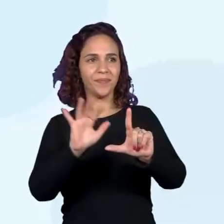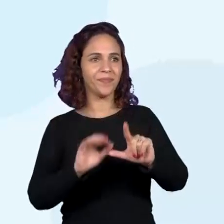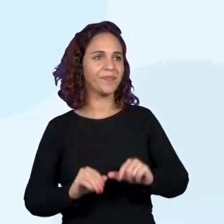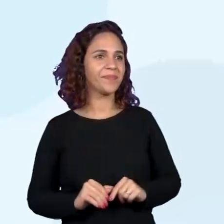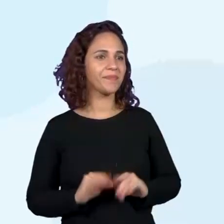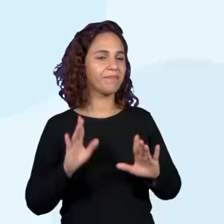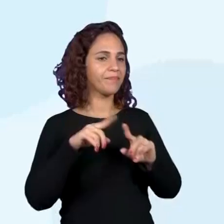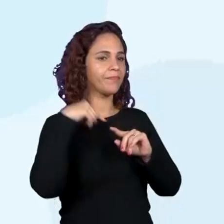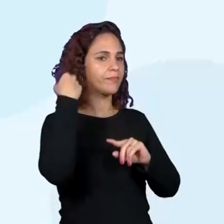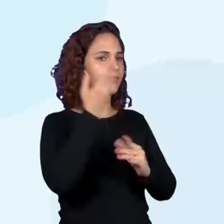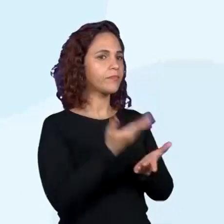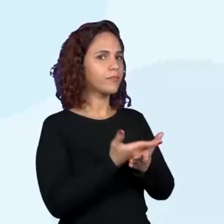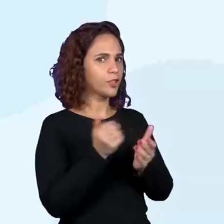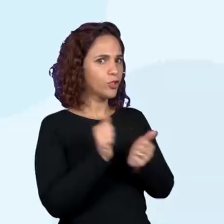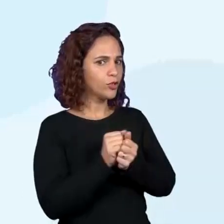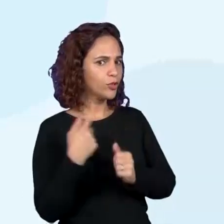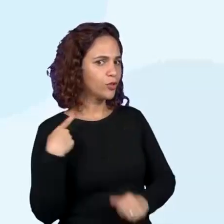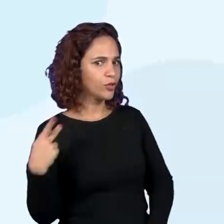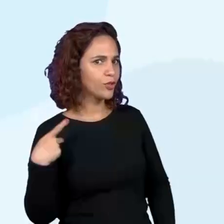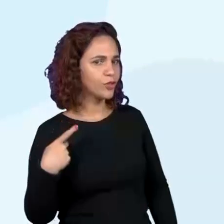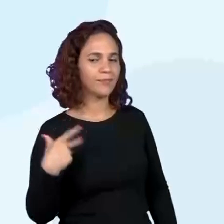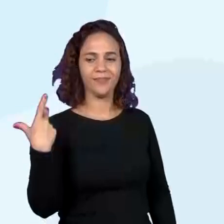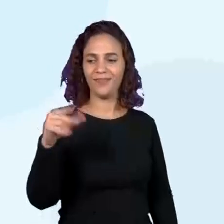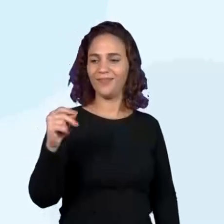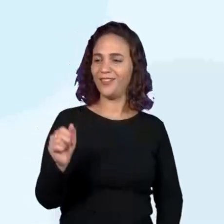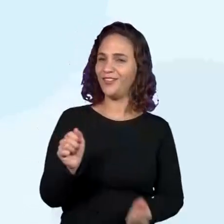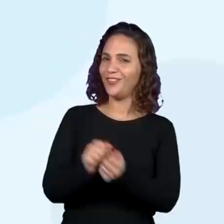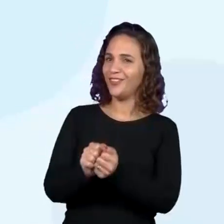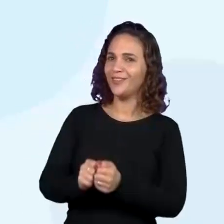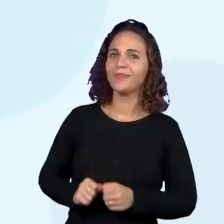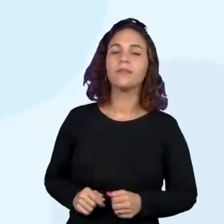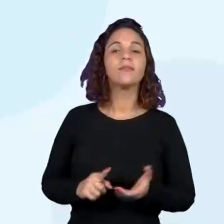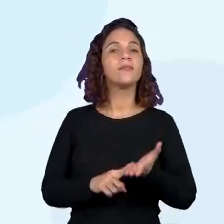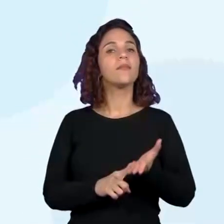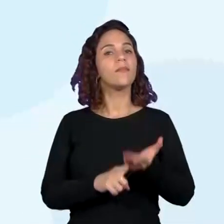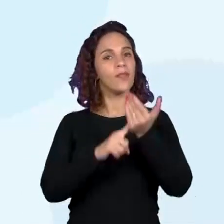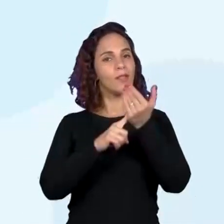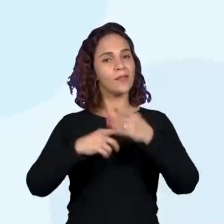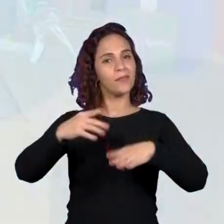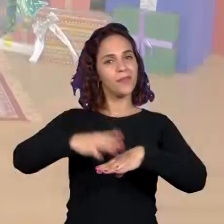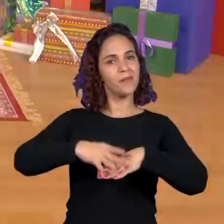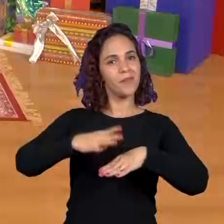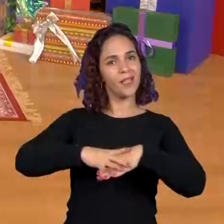Ju, próxima aula, estamos juntas de novo? Tamo juntos. Tecnologia